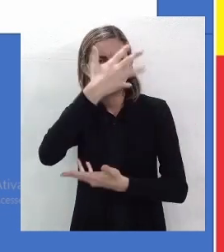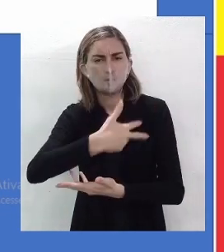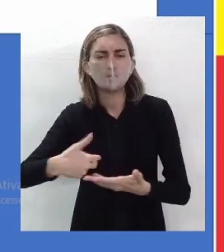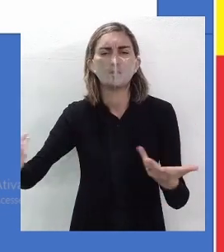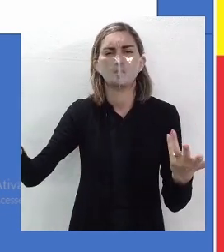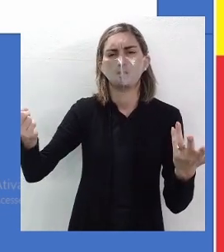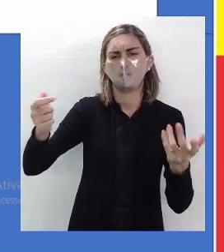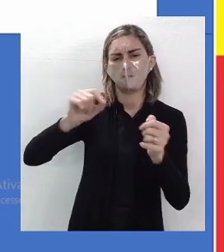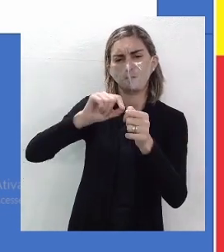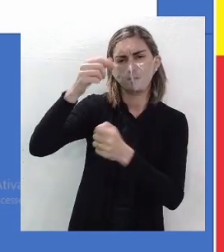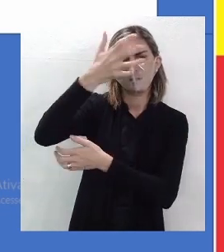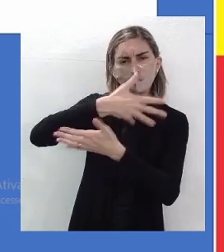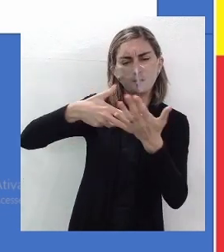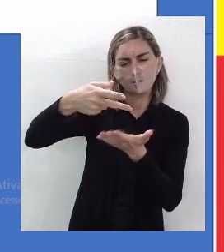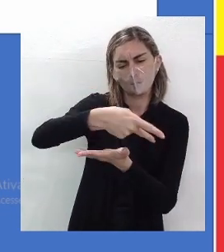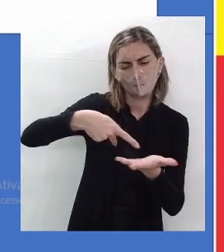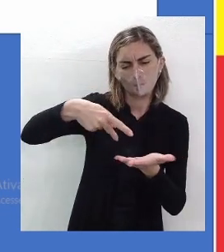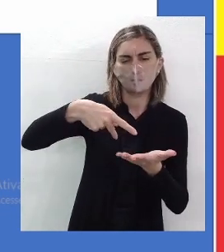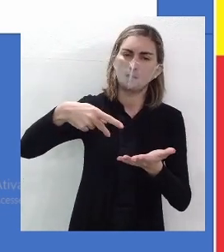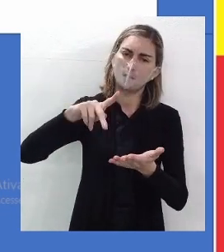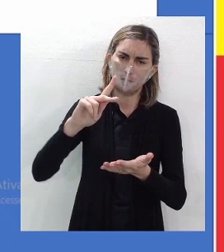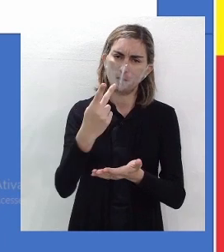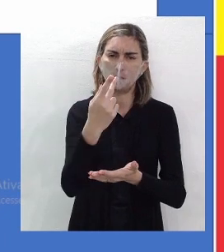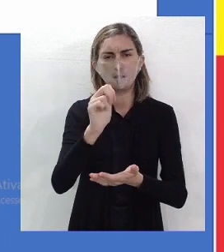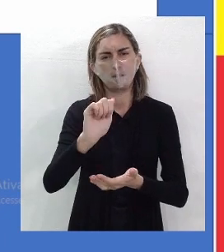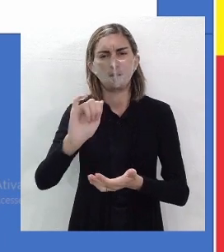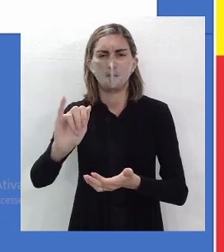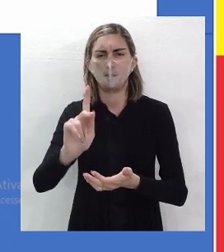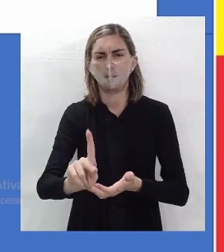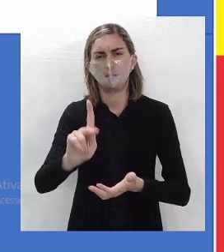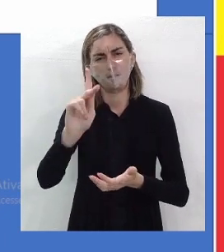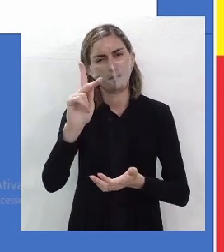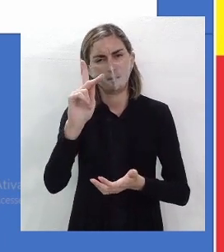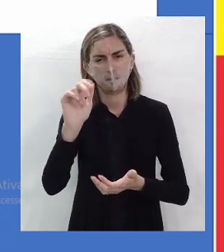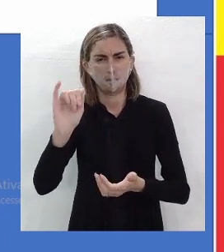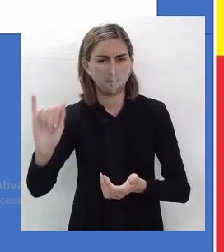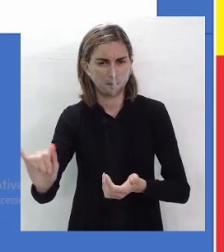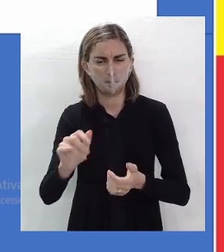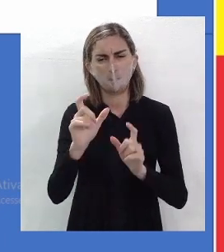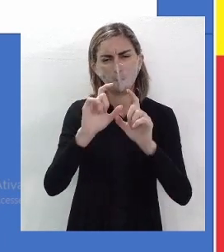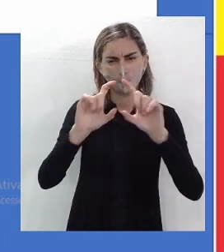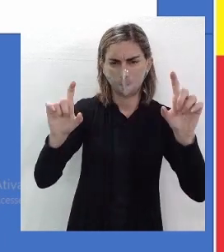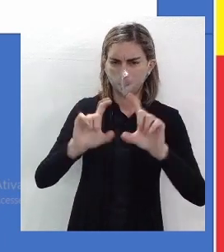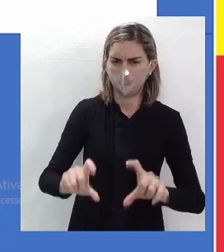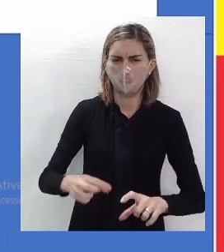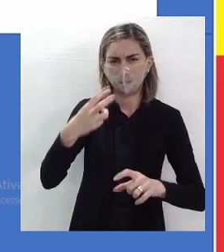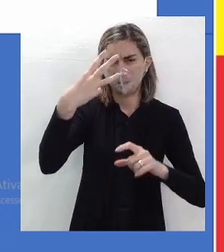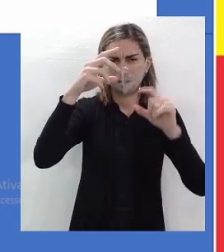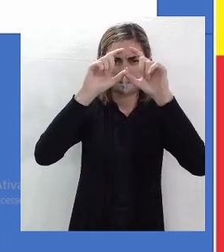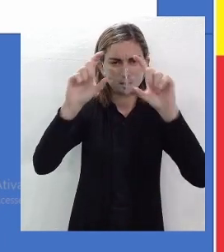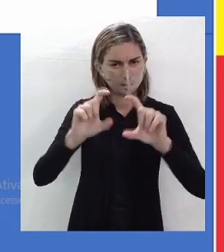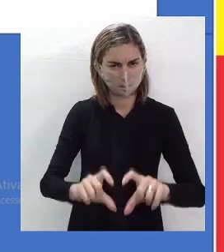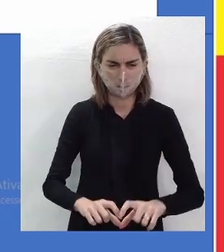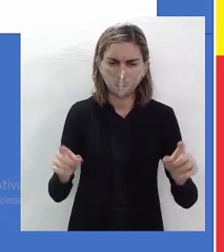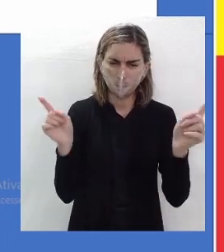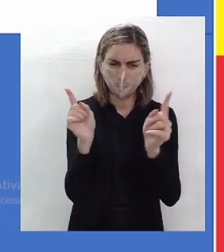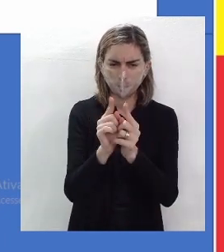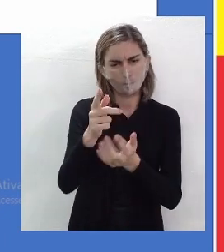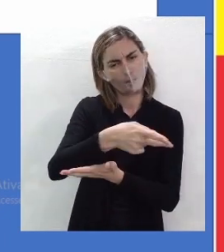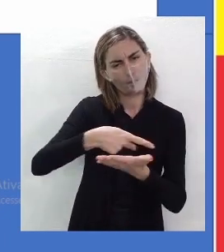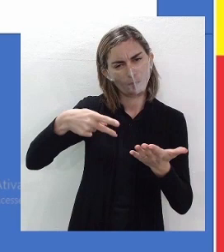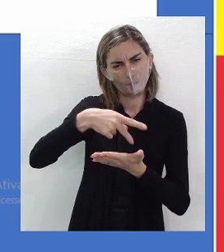de fazer poesia, o haikai. Esse pequeno poema de 3 versos é feito com